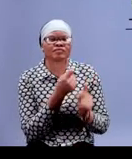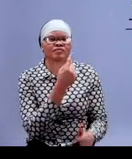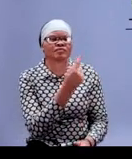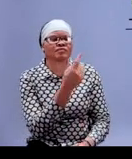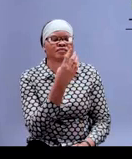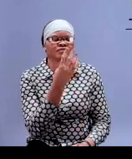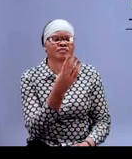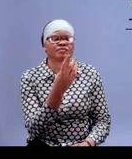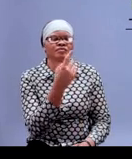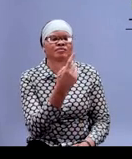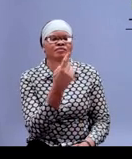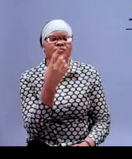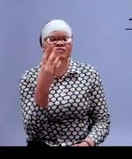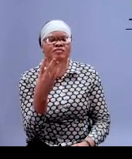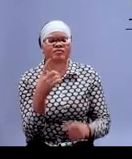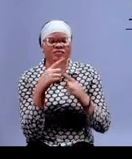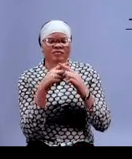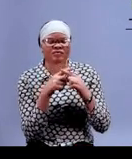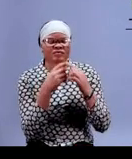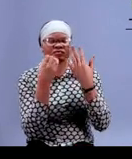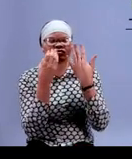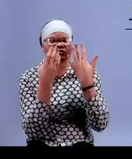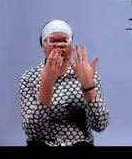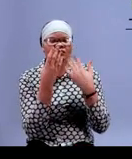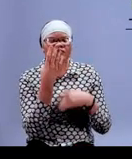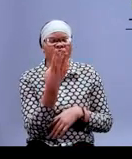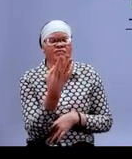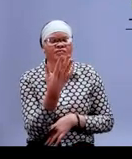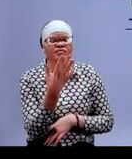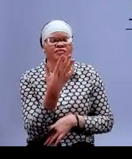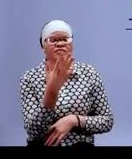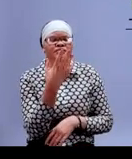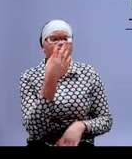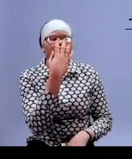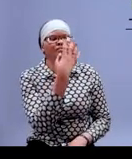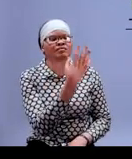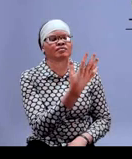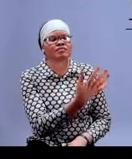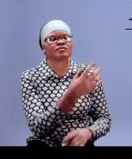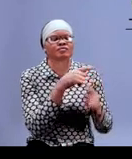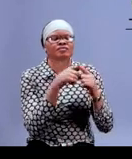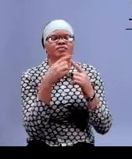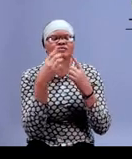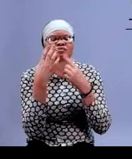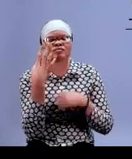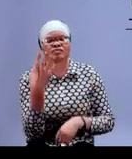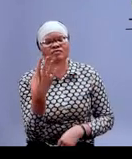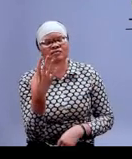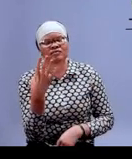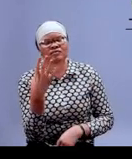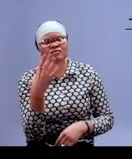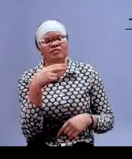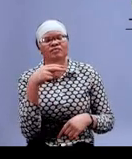prova 1414 x 5 5 x 4 = 20 vai